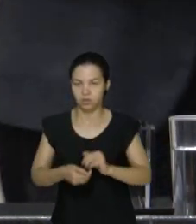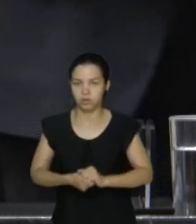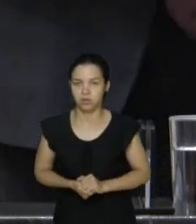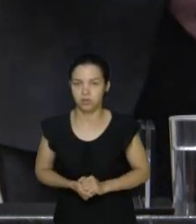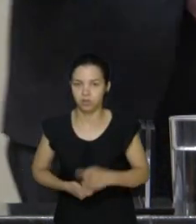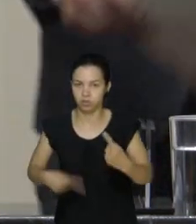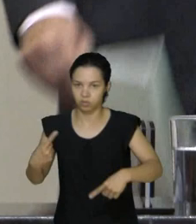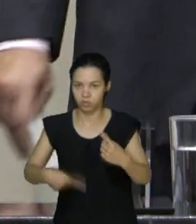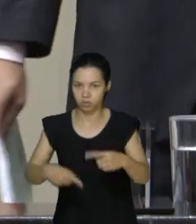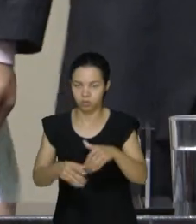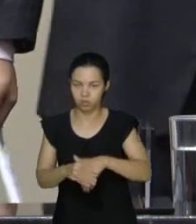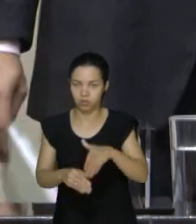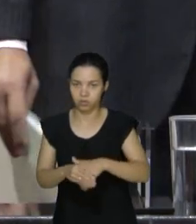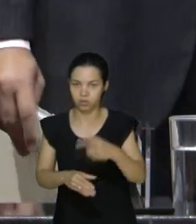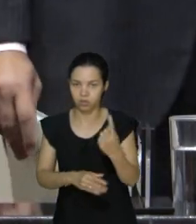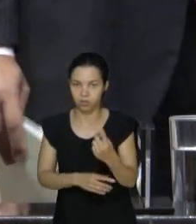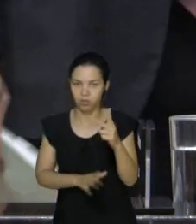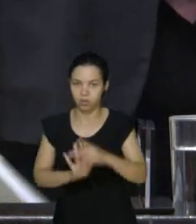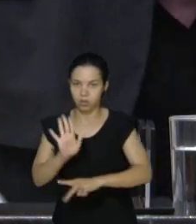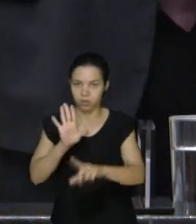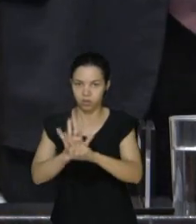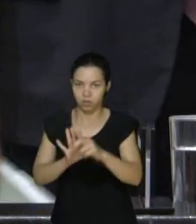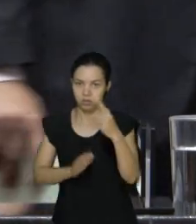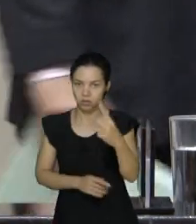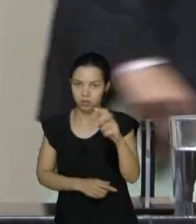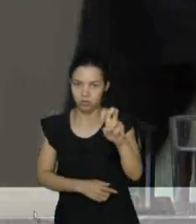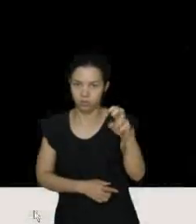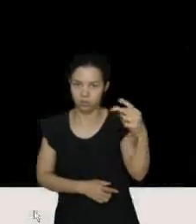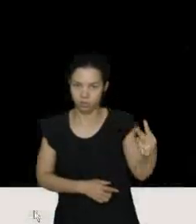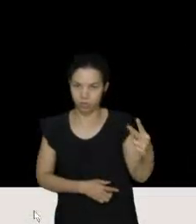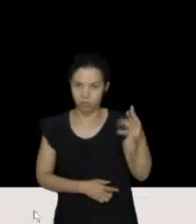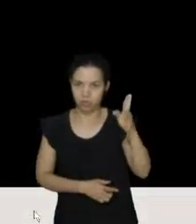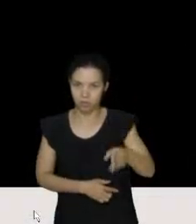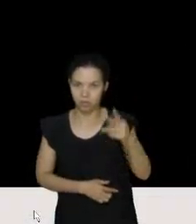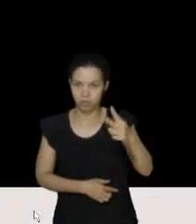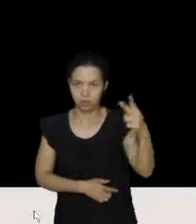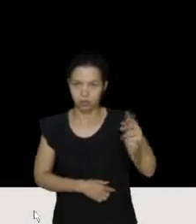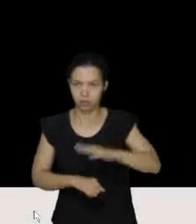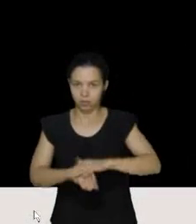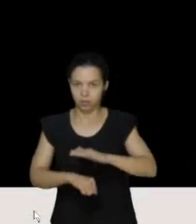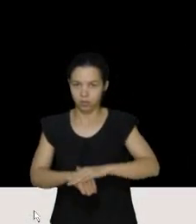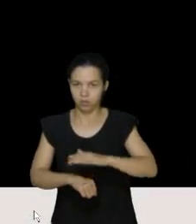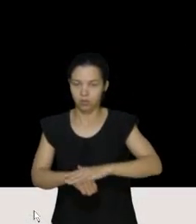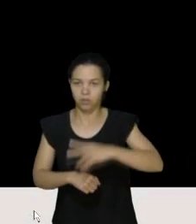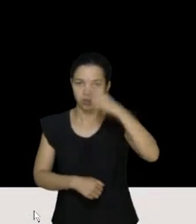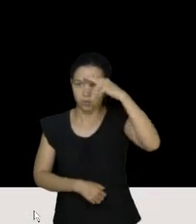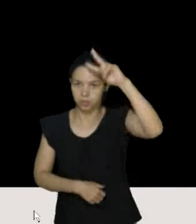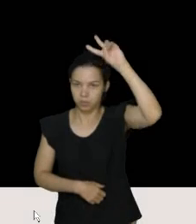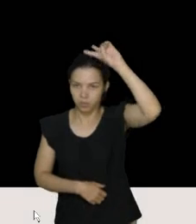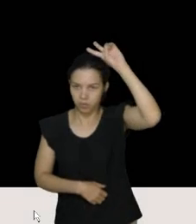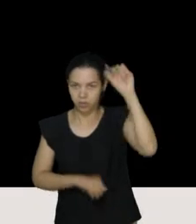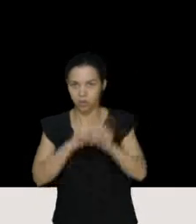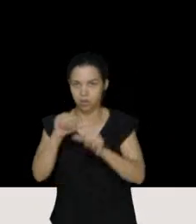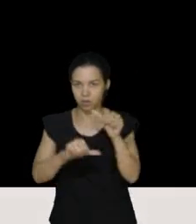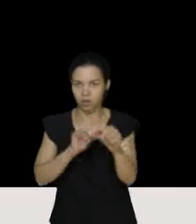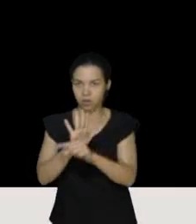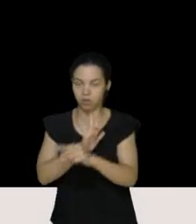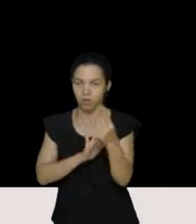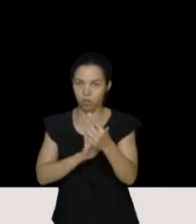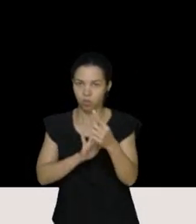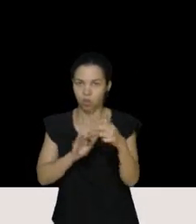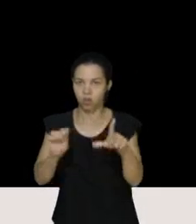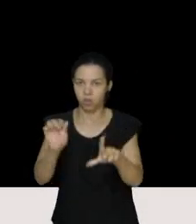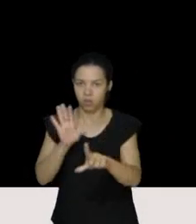Discussão e votação, turno único do projeto de lei 152/2022, do deputado Vicente Caropreso. Ele altera o anexo único da Lei